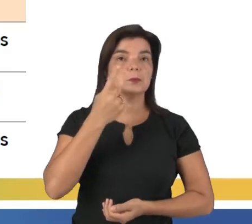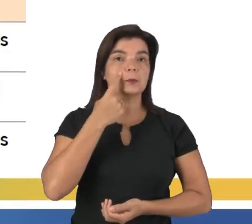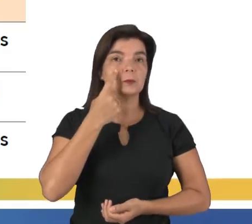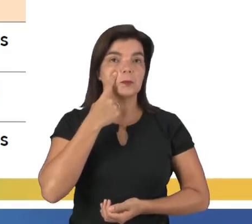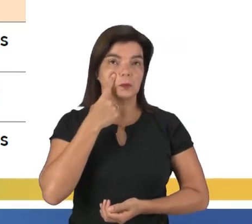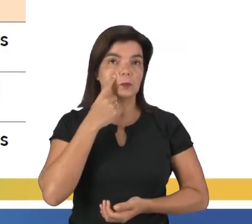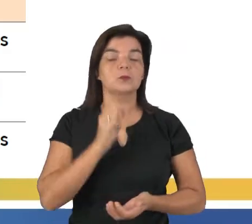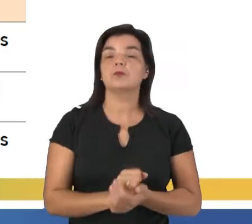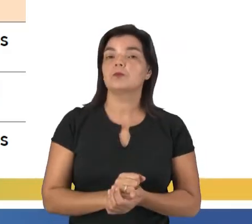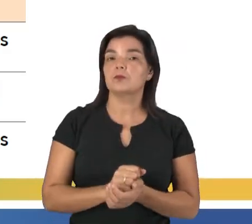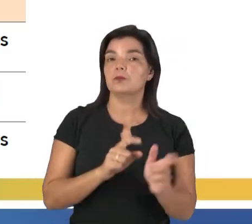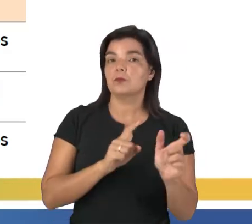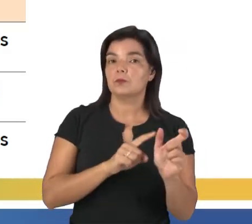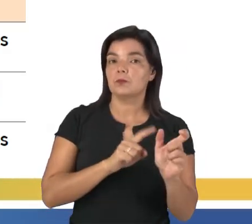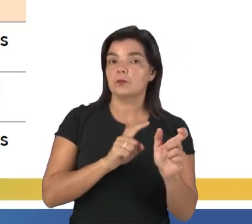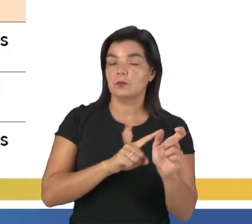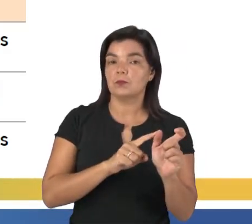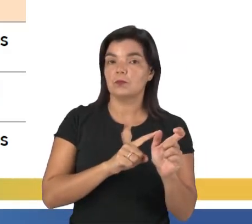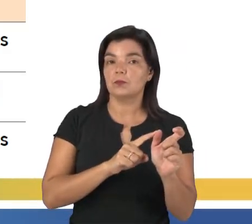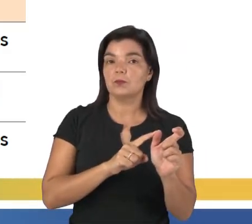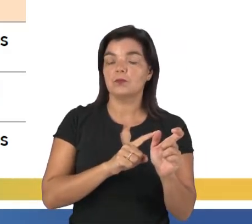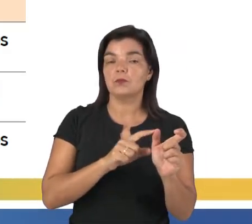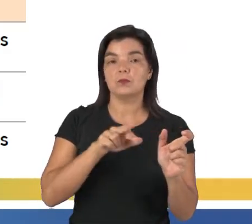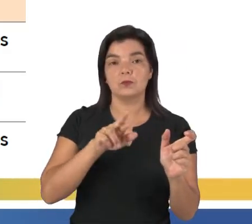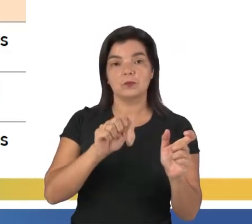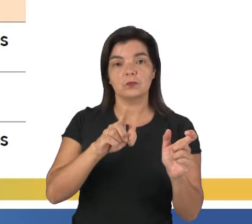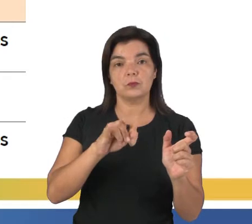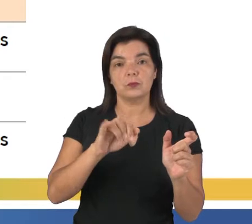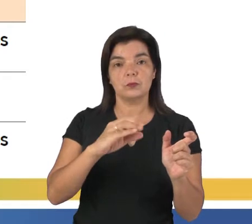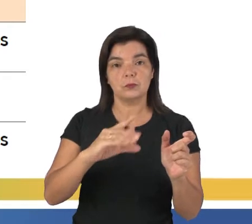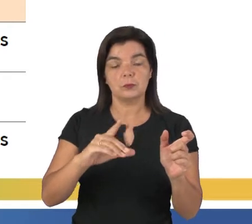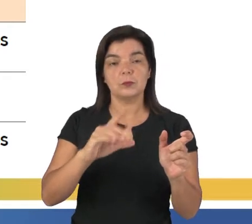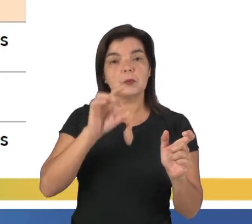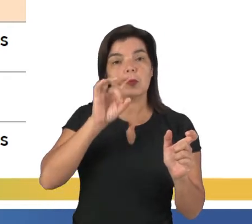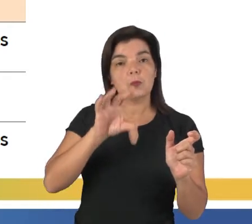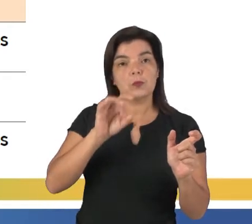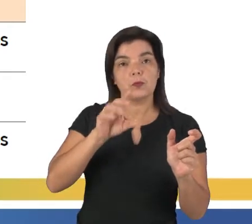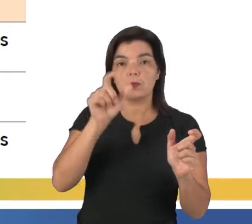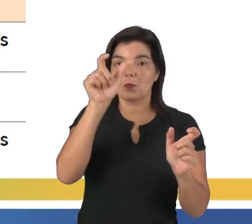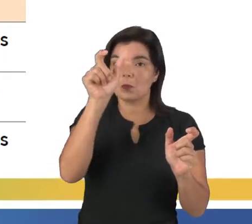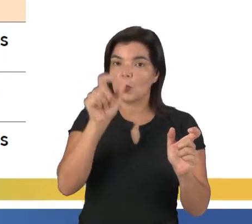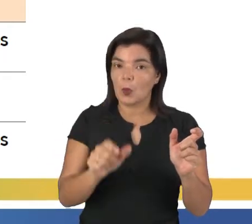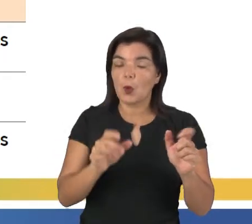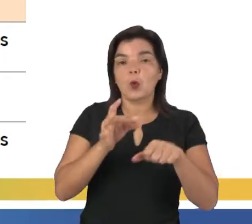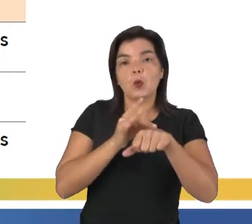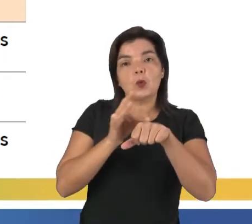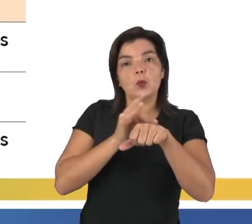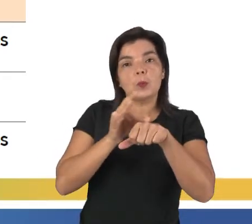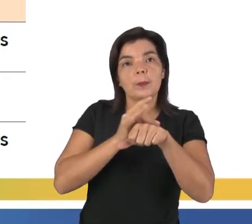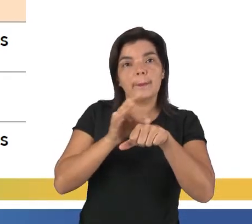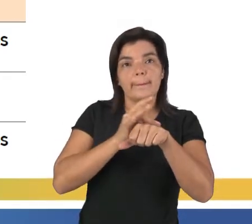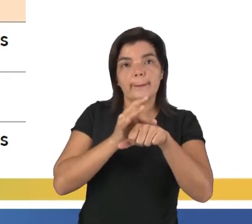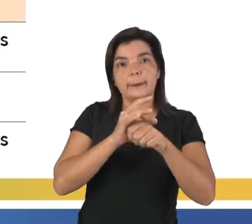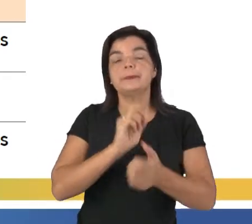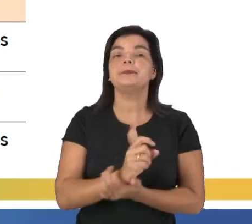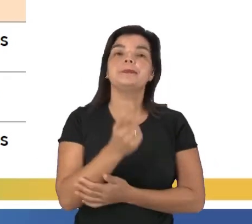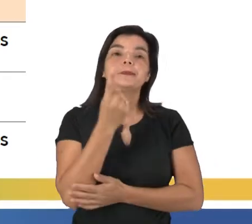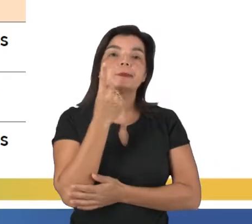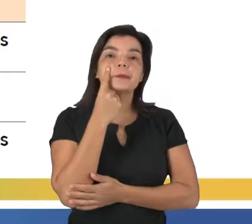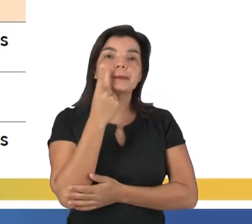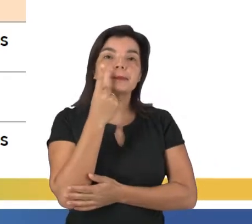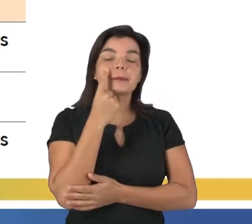o radical, que é o término, e deixo somente a decinência, observem